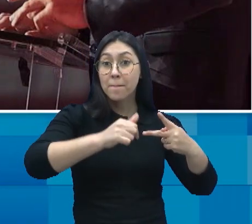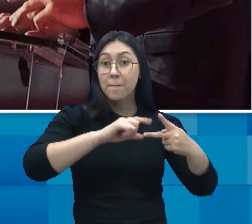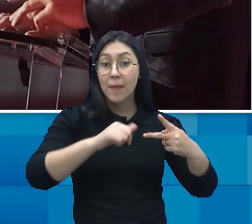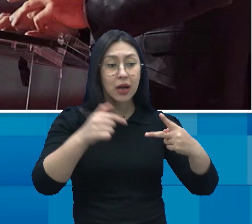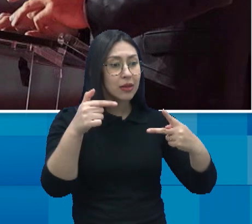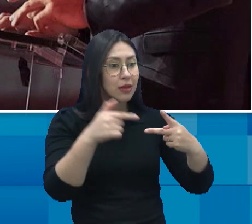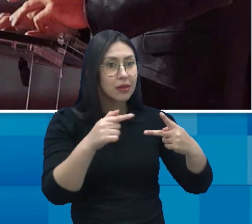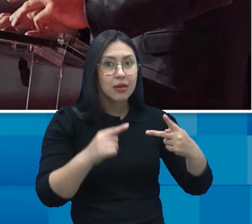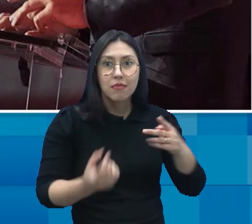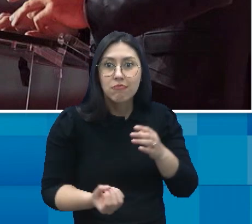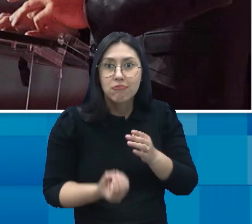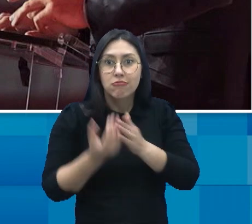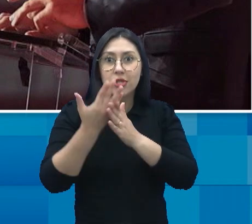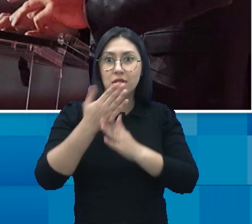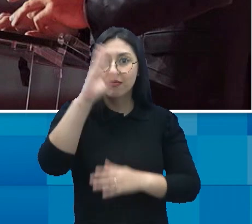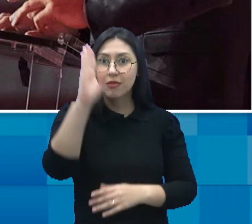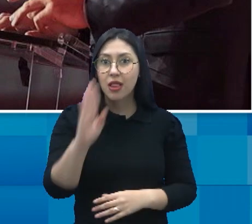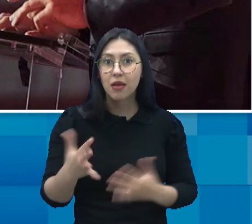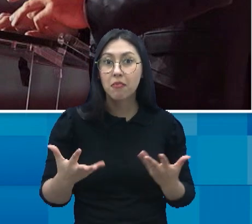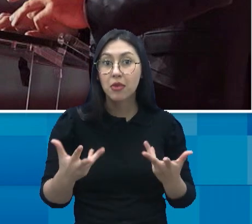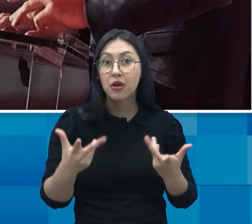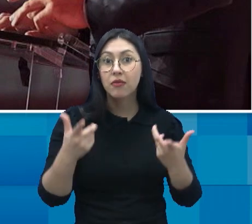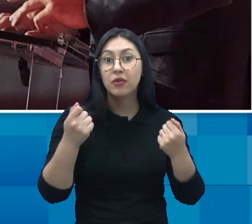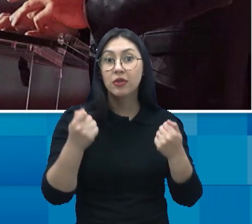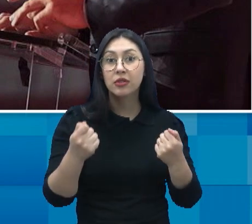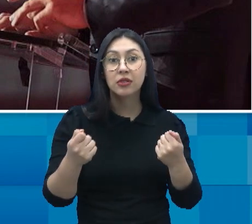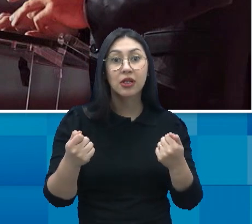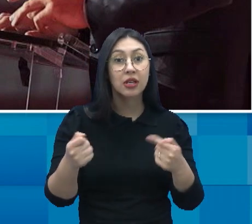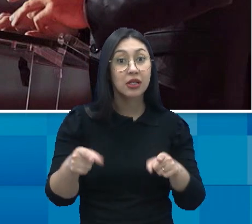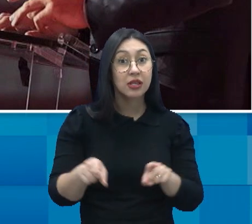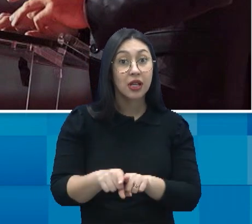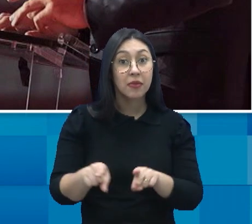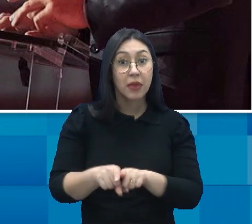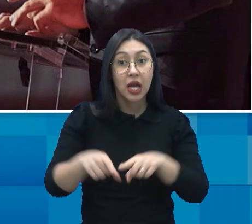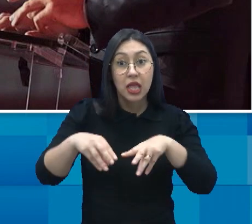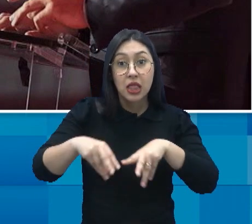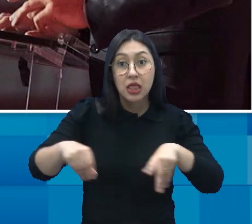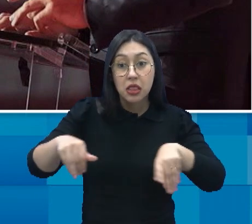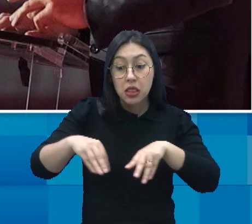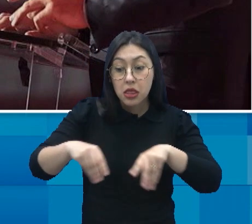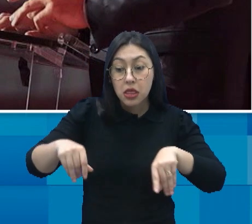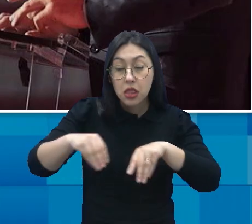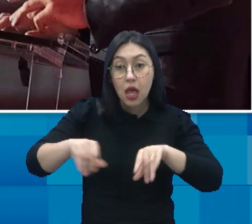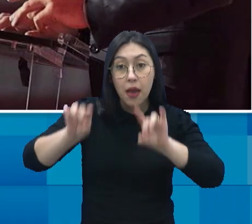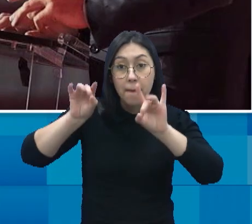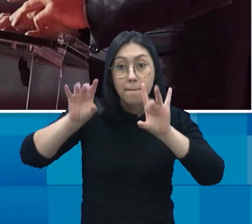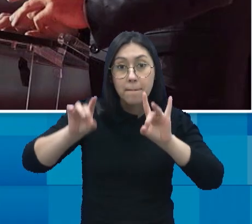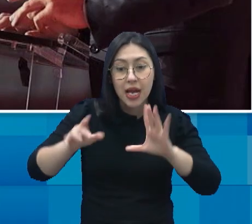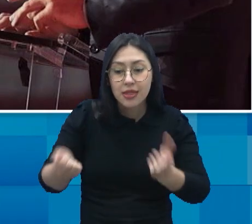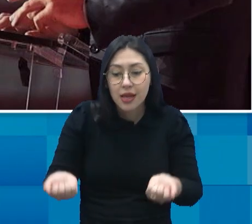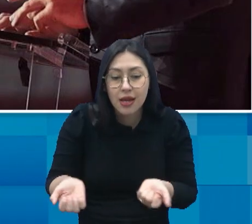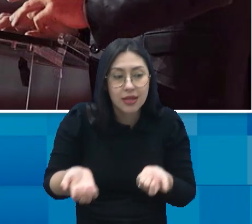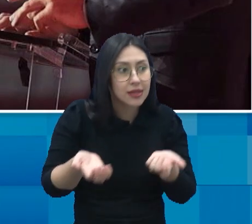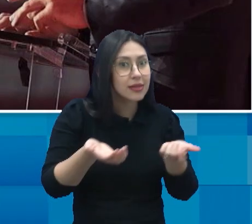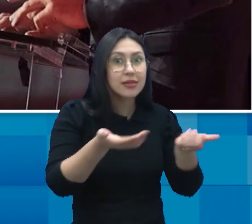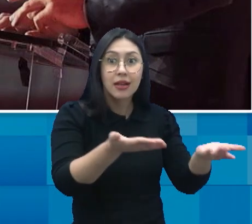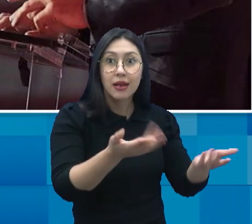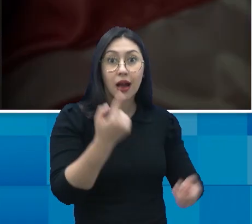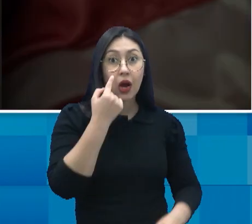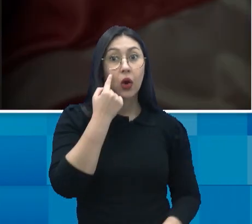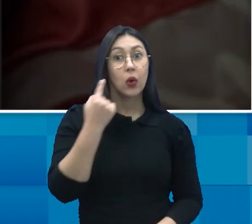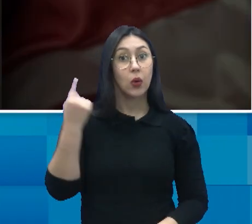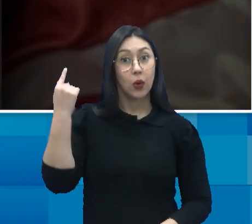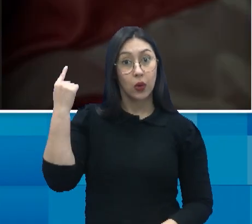invenções brasileiras, entregar as nossas terras raras. Veja o vídeo.